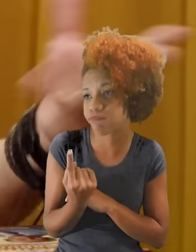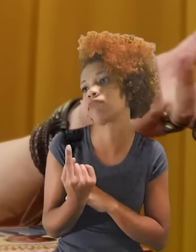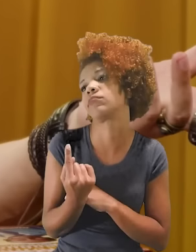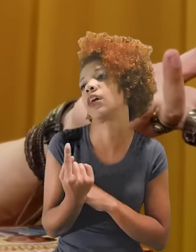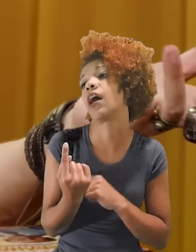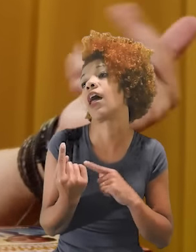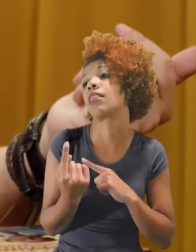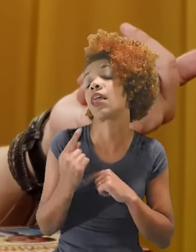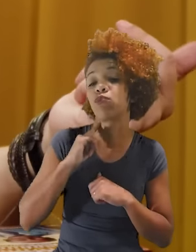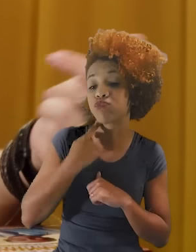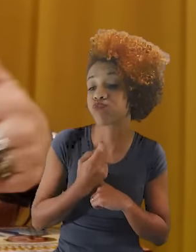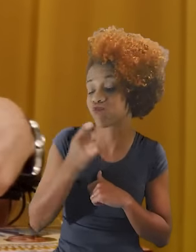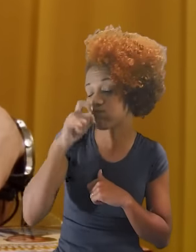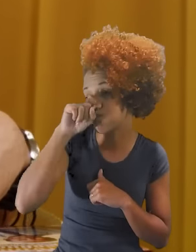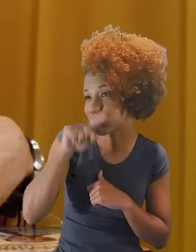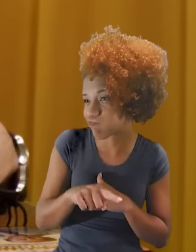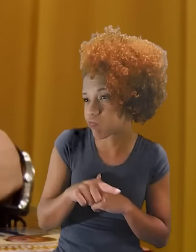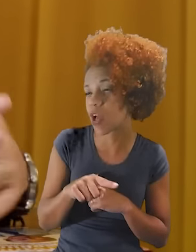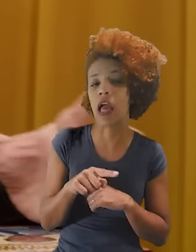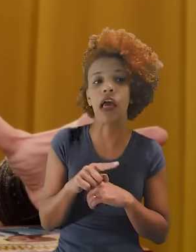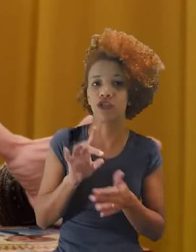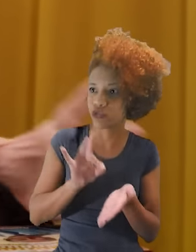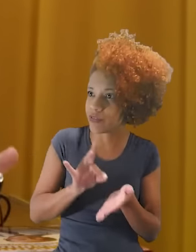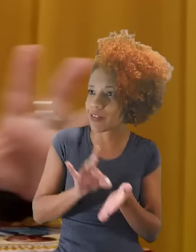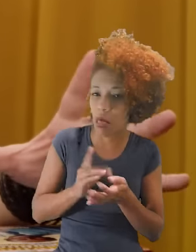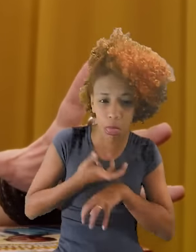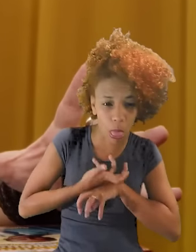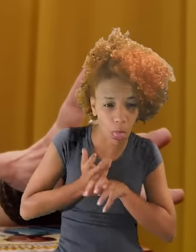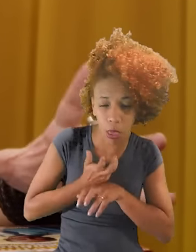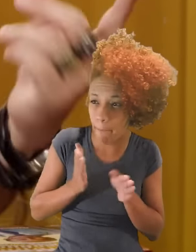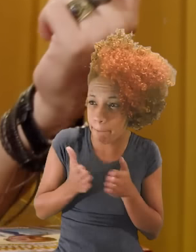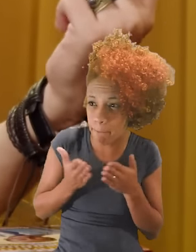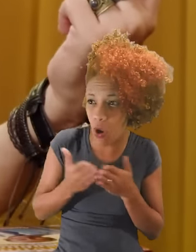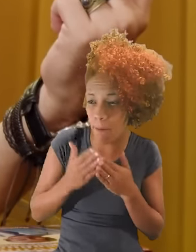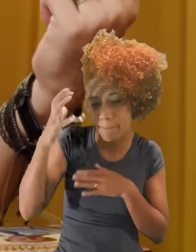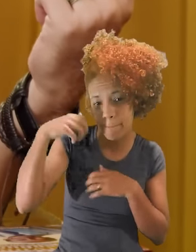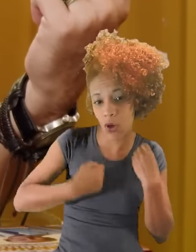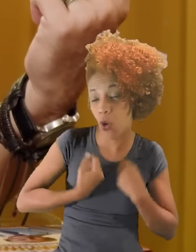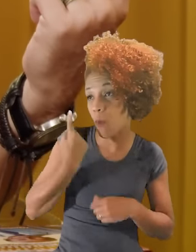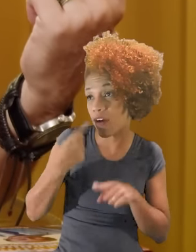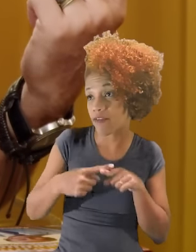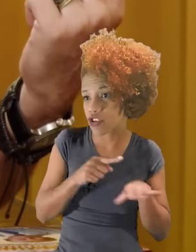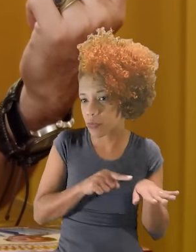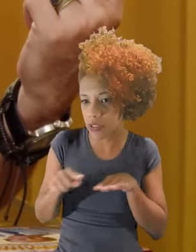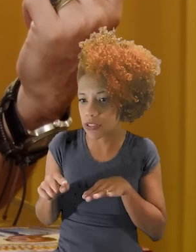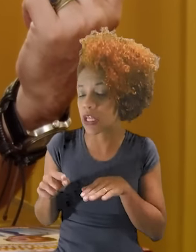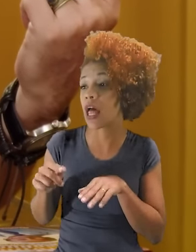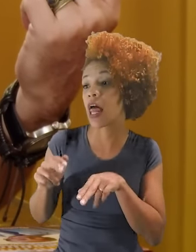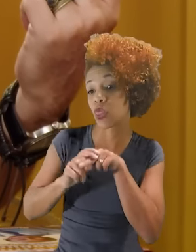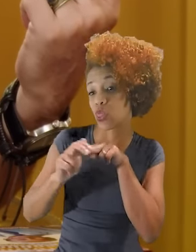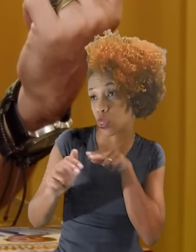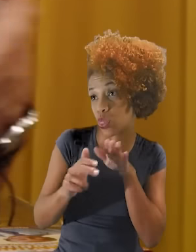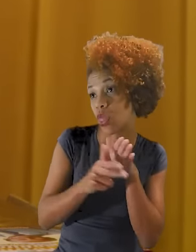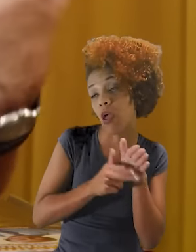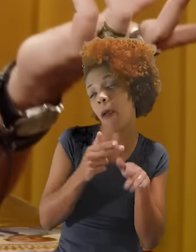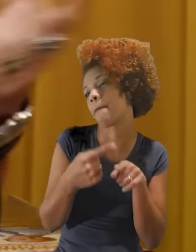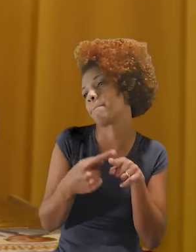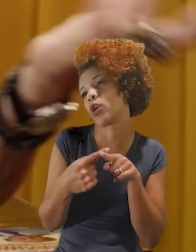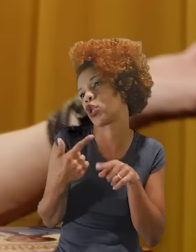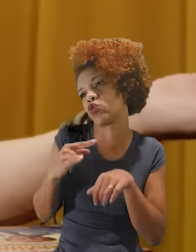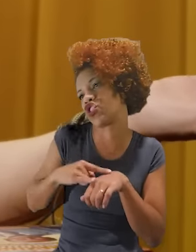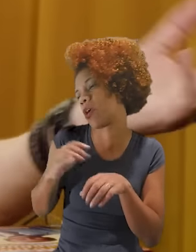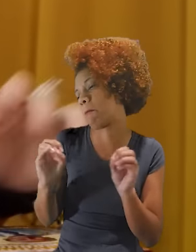aí vem a história do lixo, que é real mesmo. Que ele tava numa situação precária. Precária. Ele tomava banho uma vez por semana na estação de trem. Porque ele não